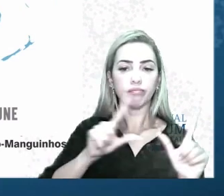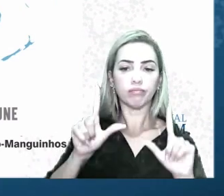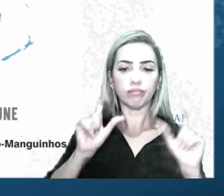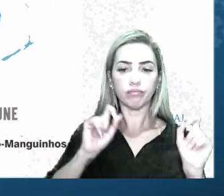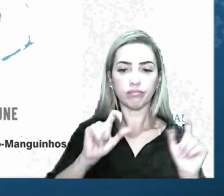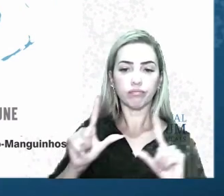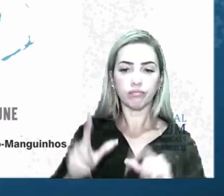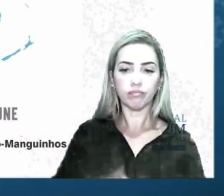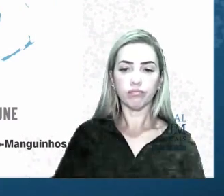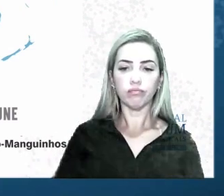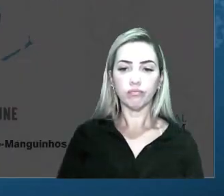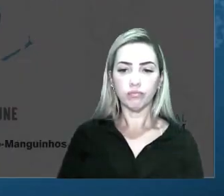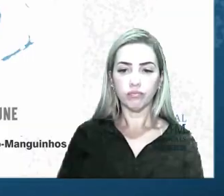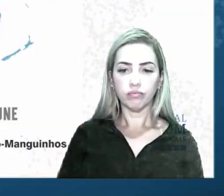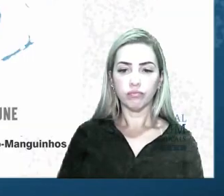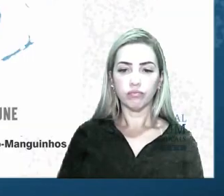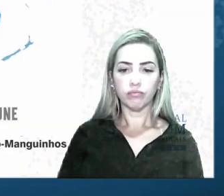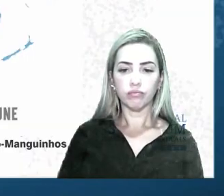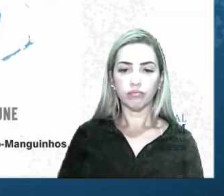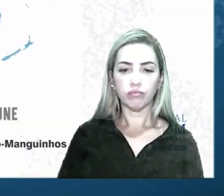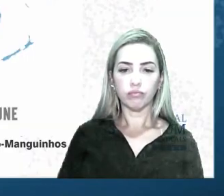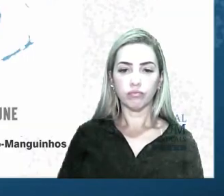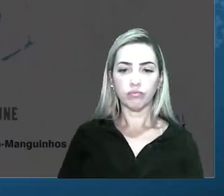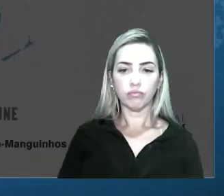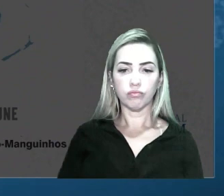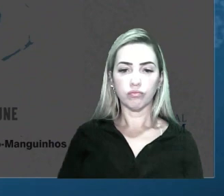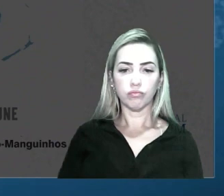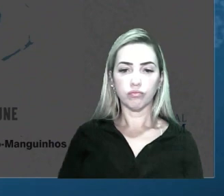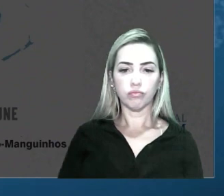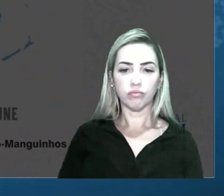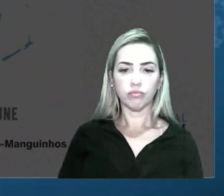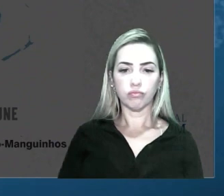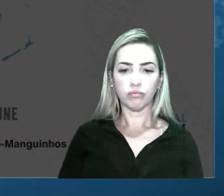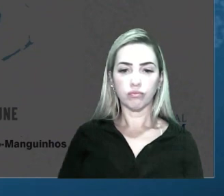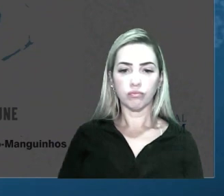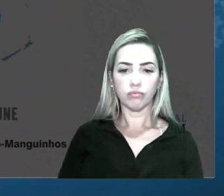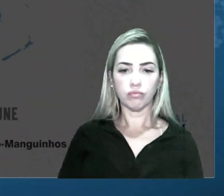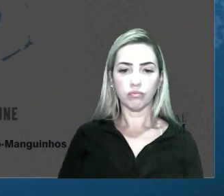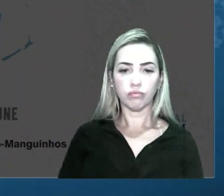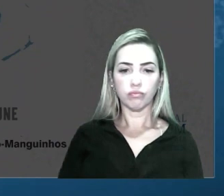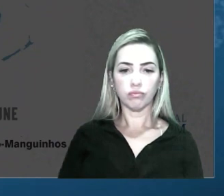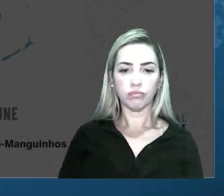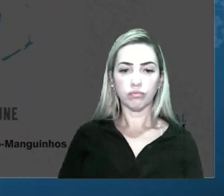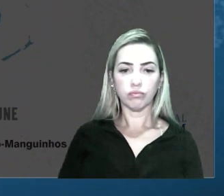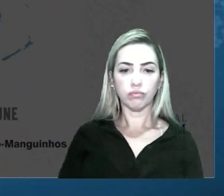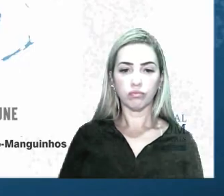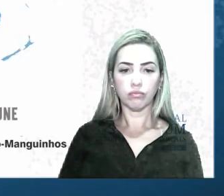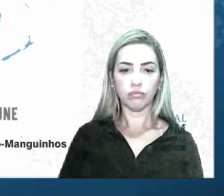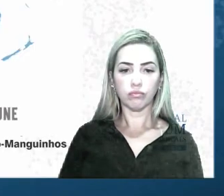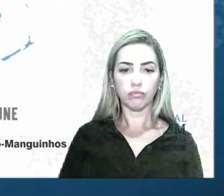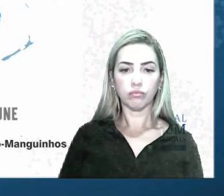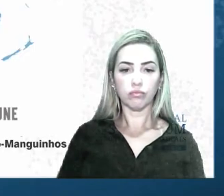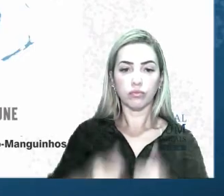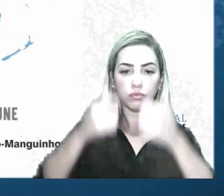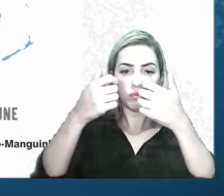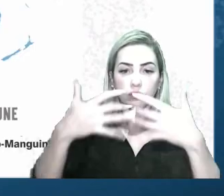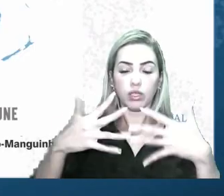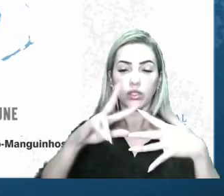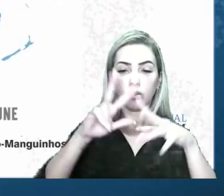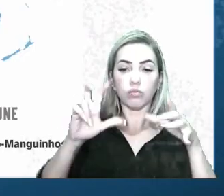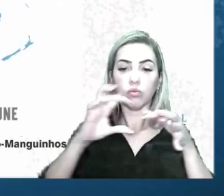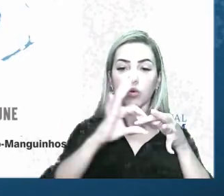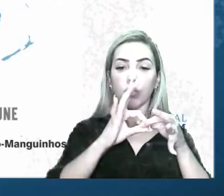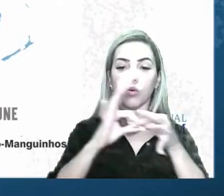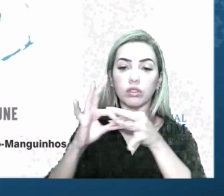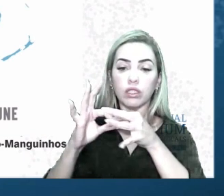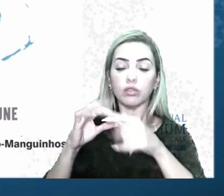Só para... Não está indo. Agora foi. Foi. Falar um pouquinho do contexto, por que nós